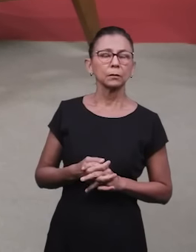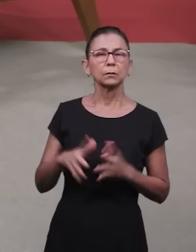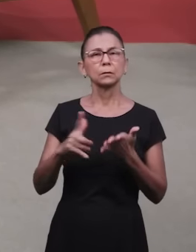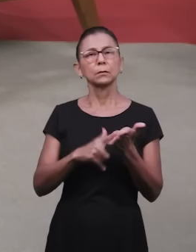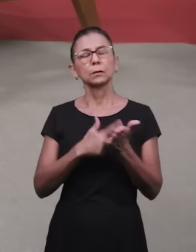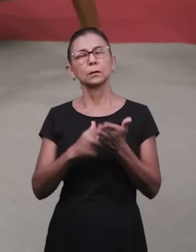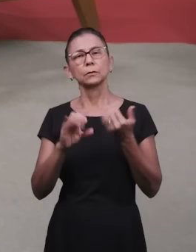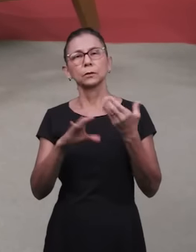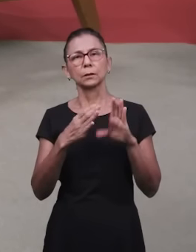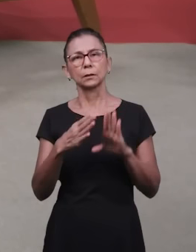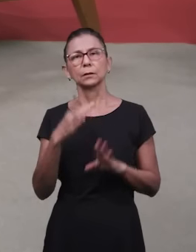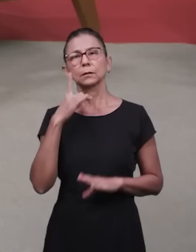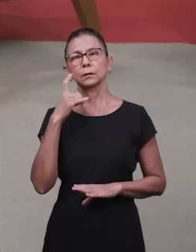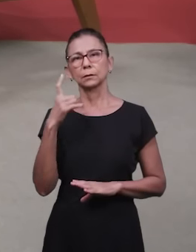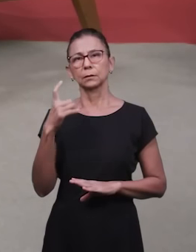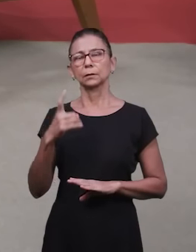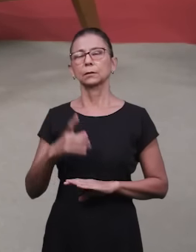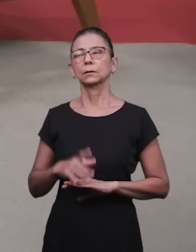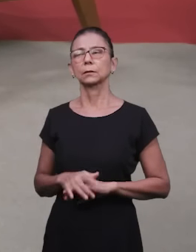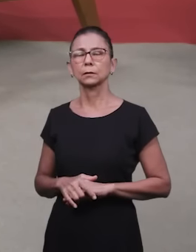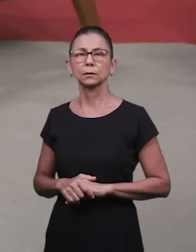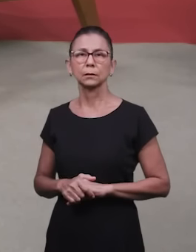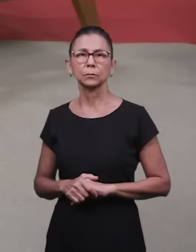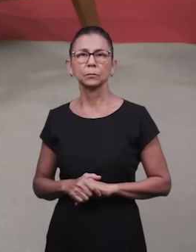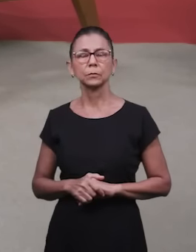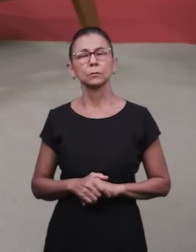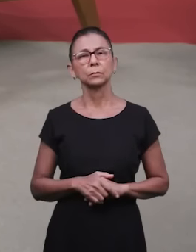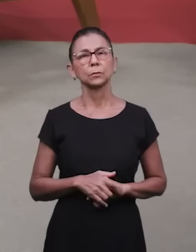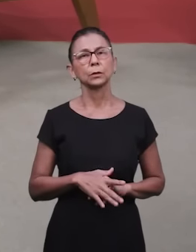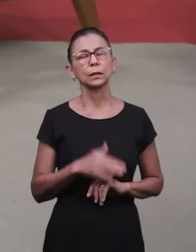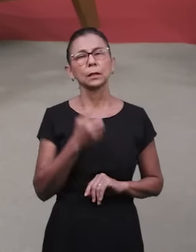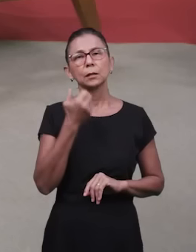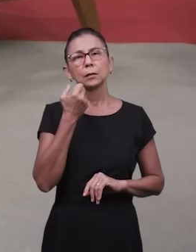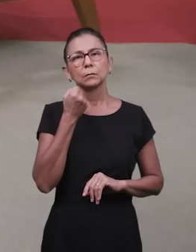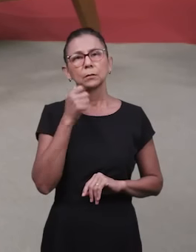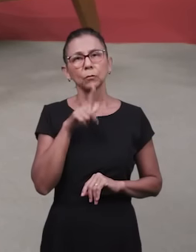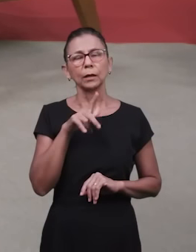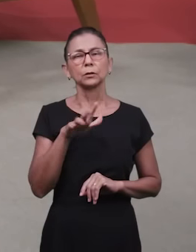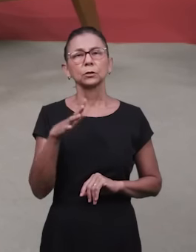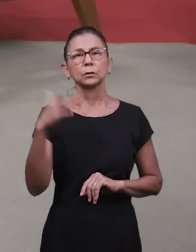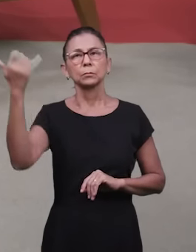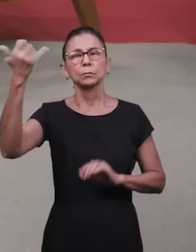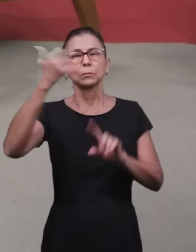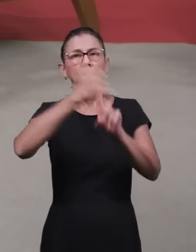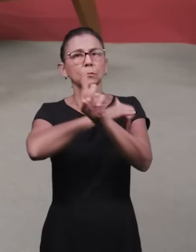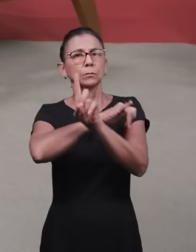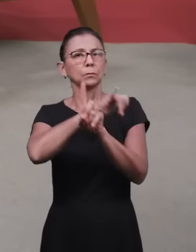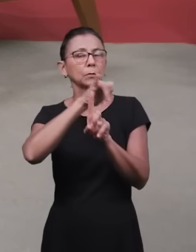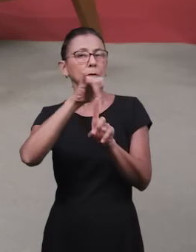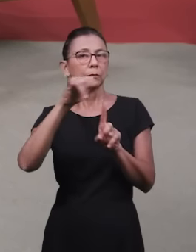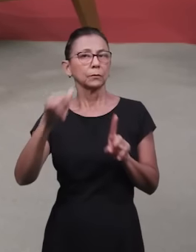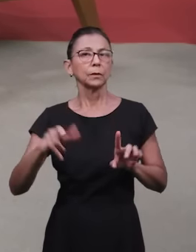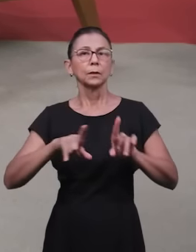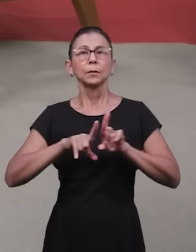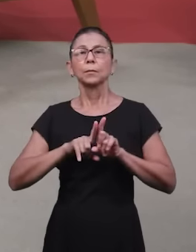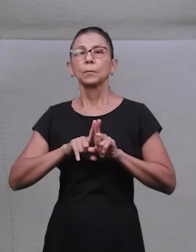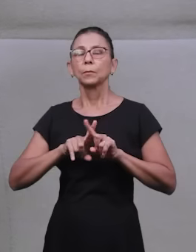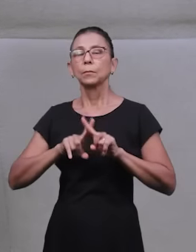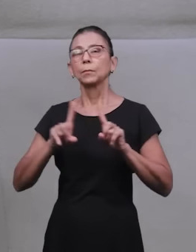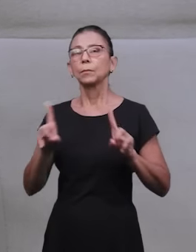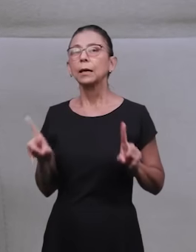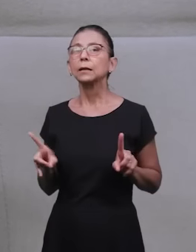O livro de Cantares é muito interessante porque ele tem uma linguagem profética, mas ele